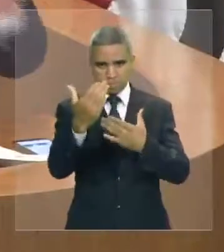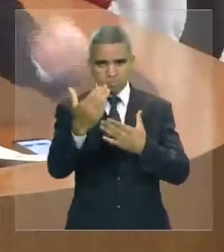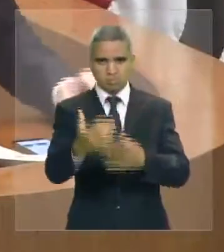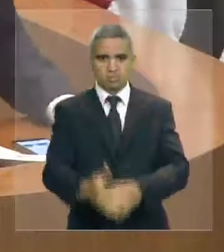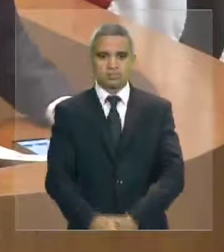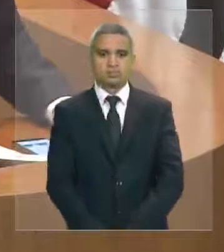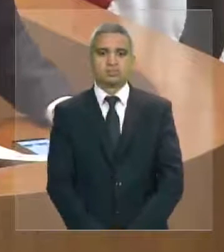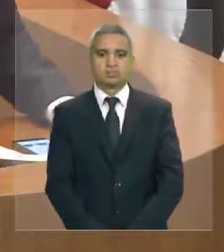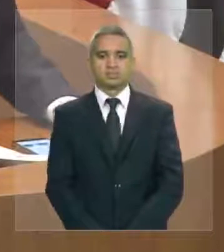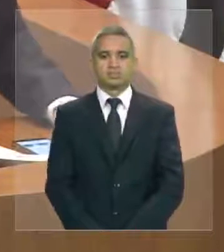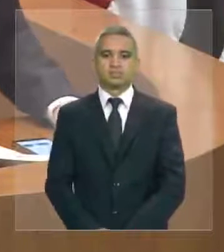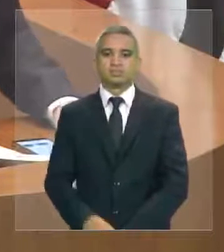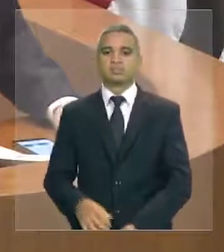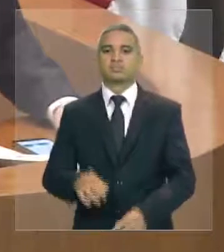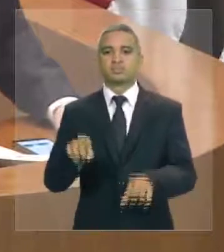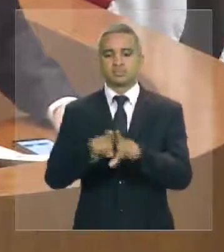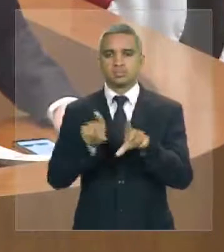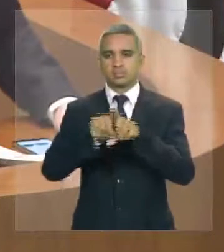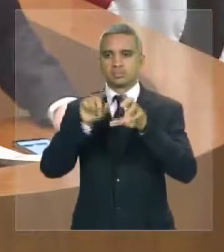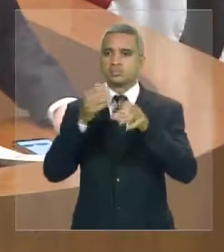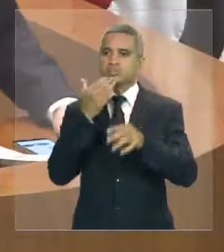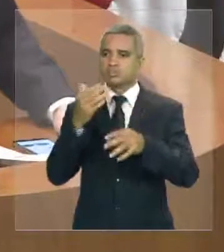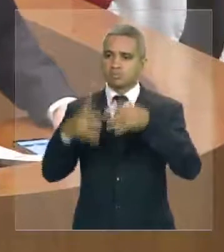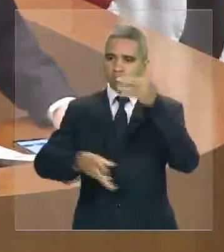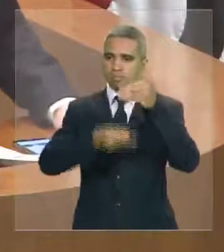peço que incorpore o meu pronunciamento. Deputado Sérgio Frota.